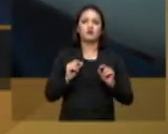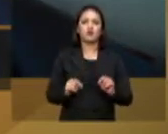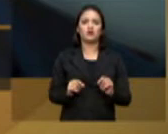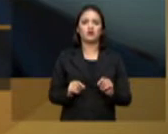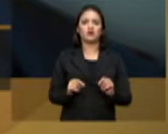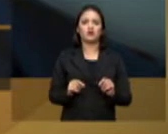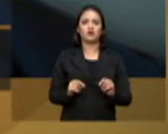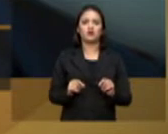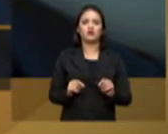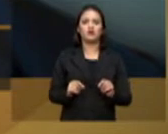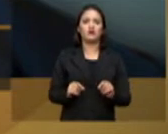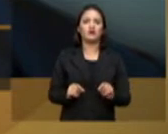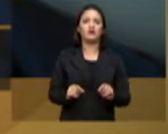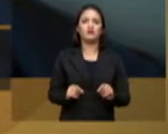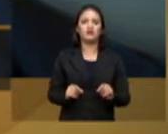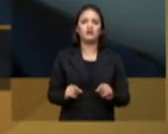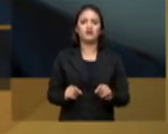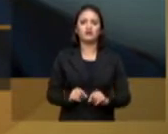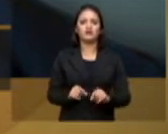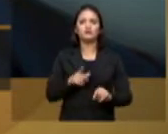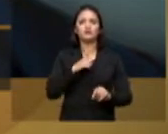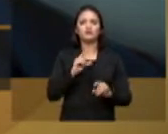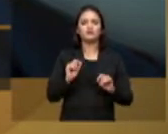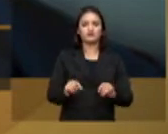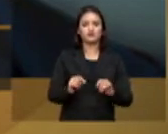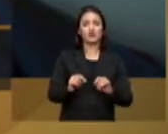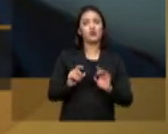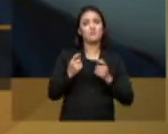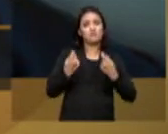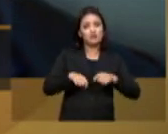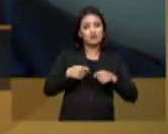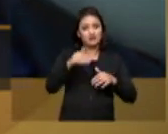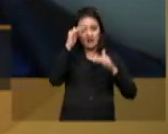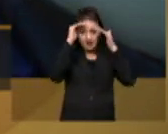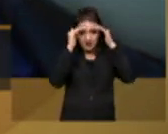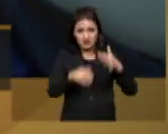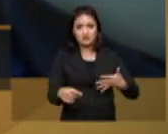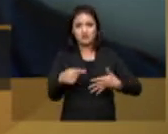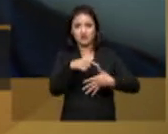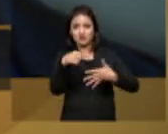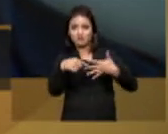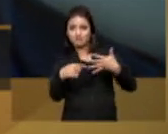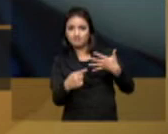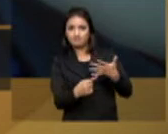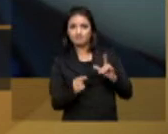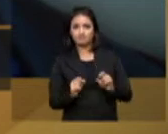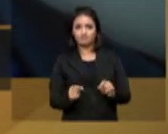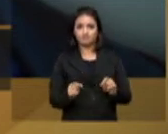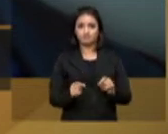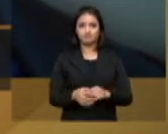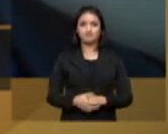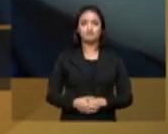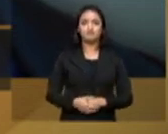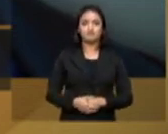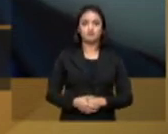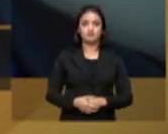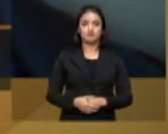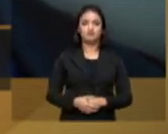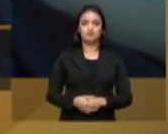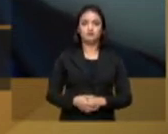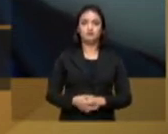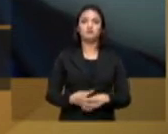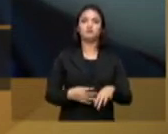ter observado os seguintes critérios. Quais sejam? Primeiro, a lei que dialoga